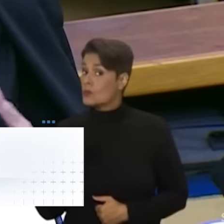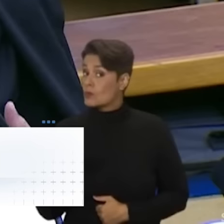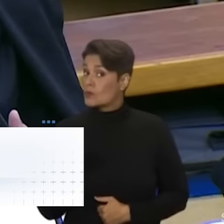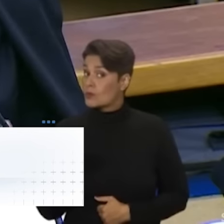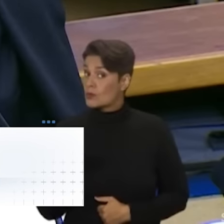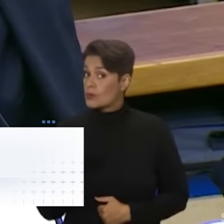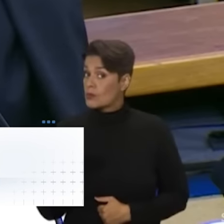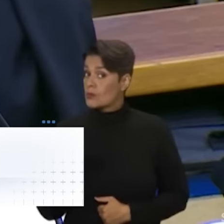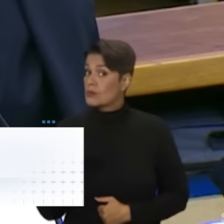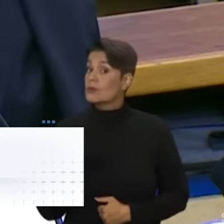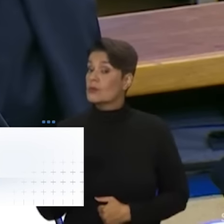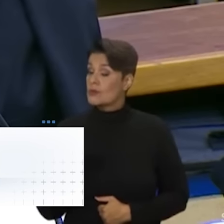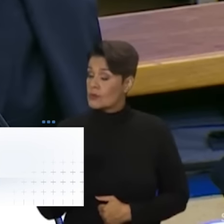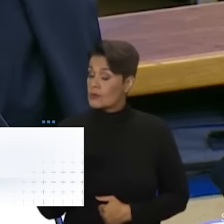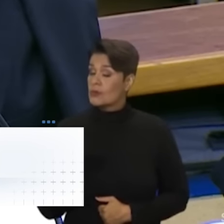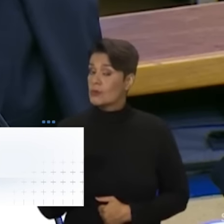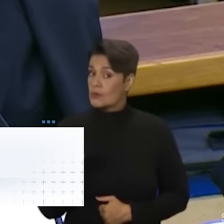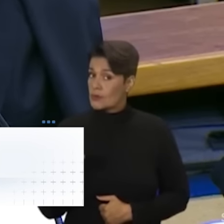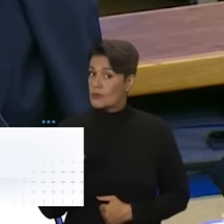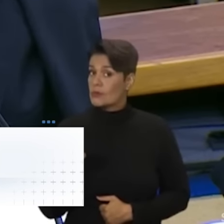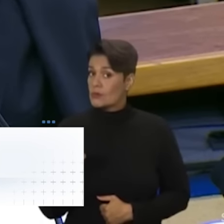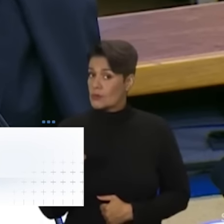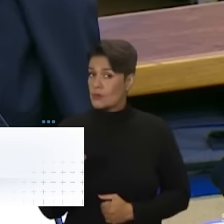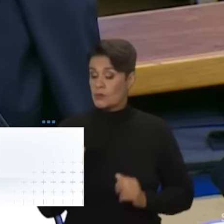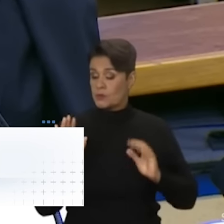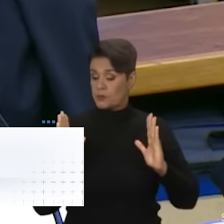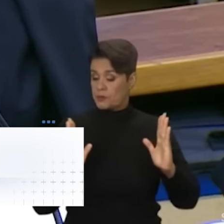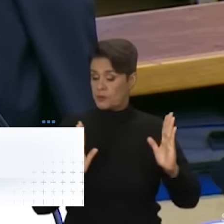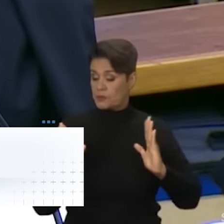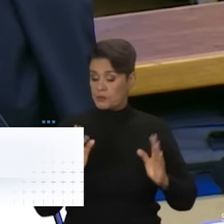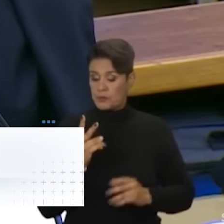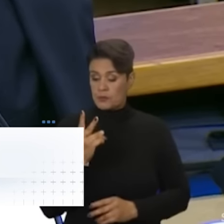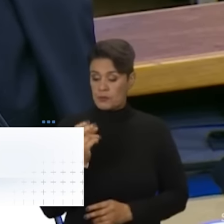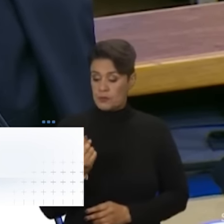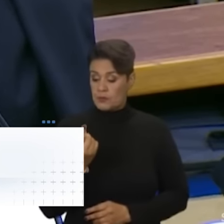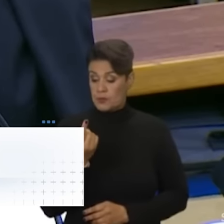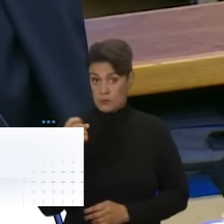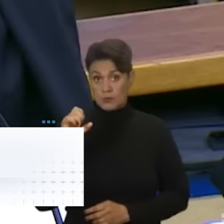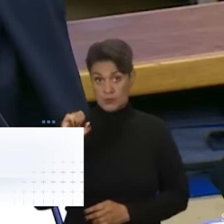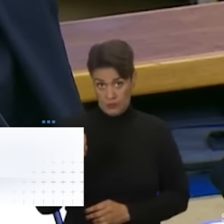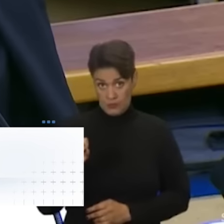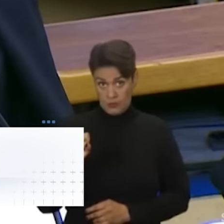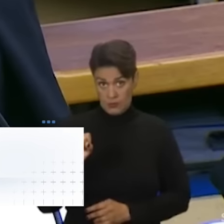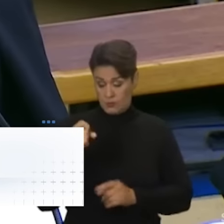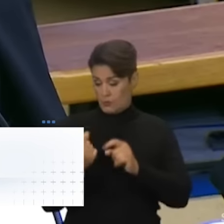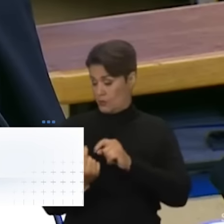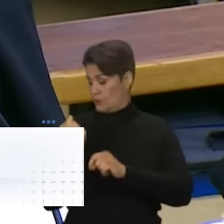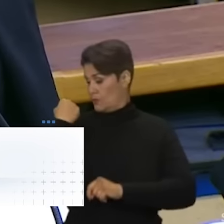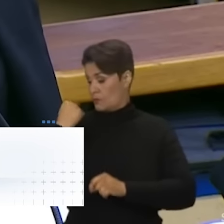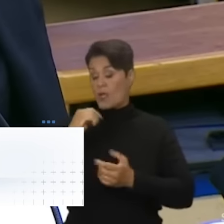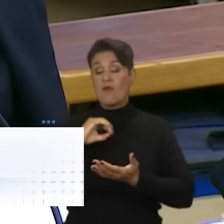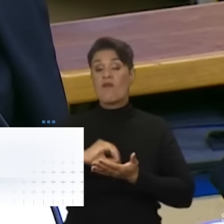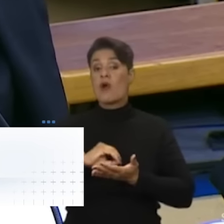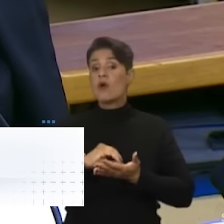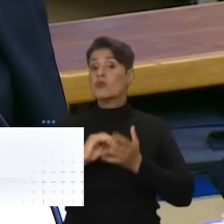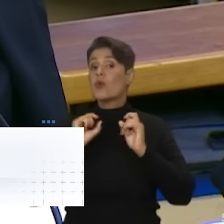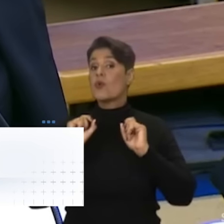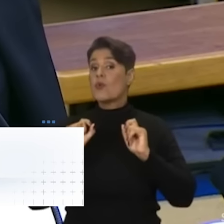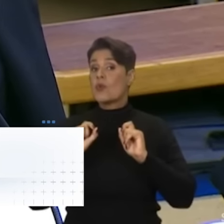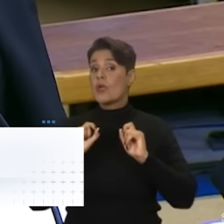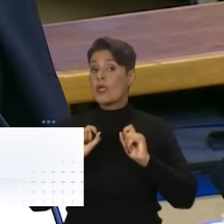faltou pela novidade nas eleições de 2018, naquele momento, a necessidade de preservação